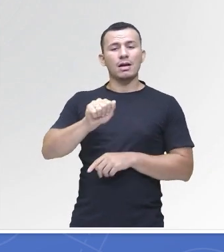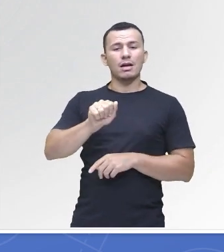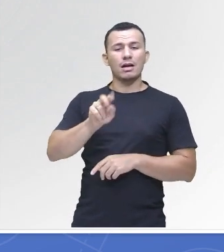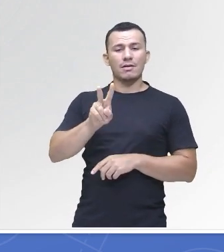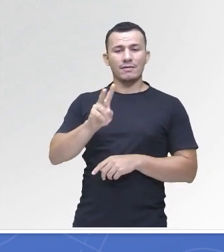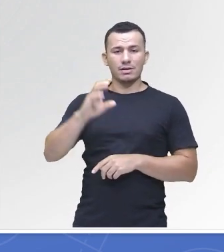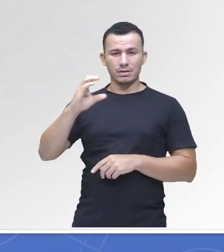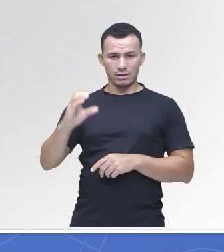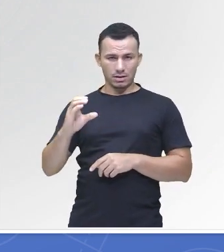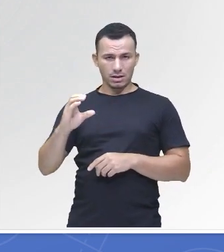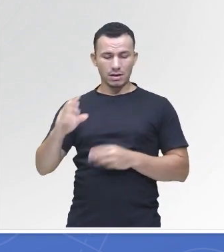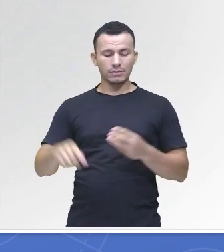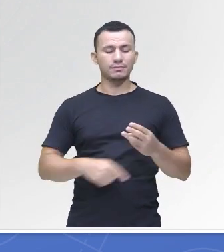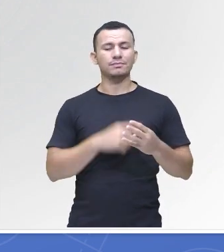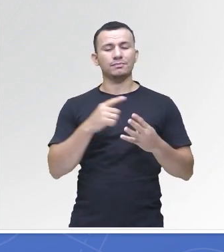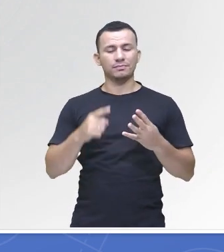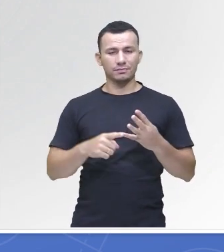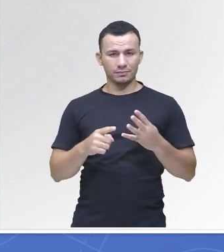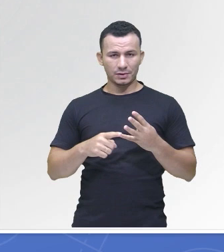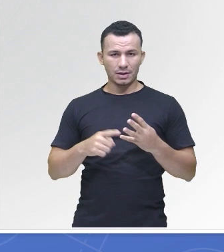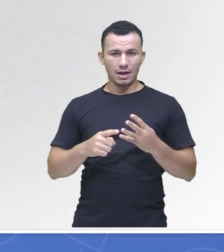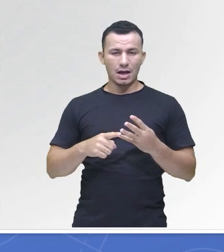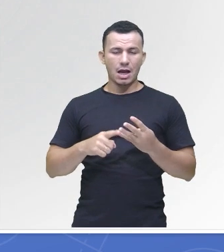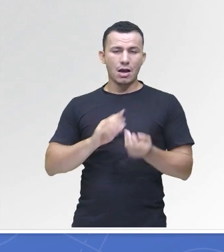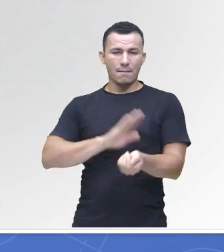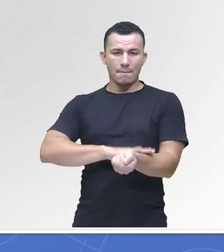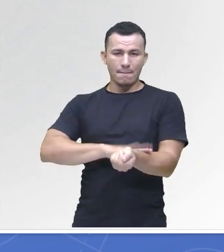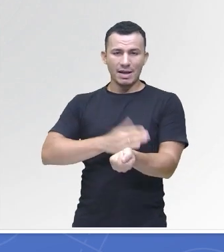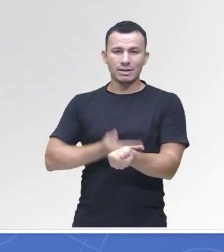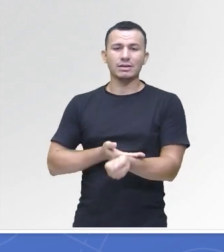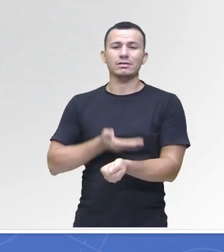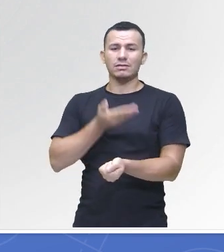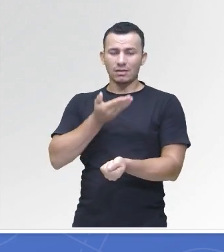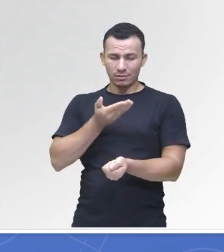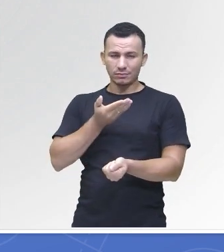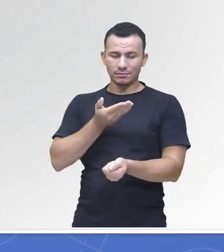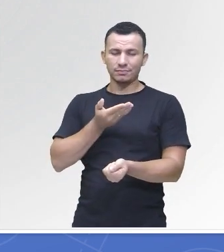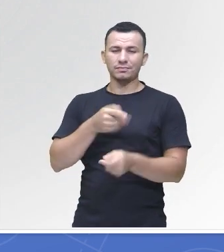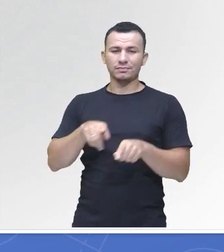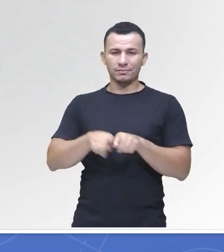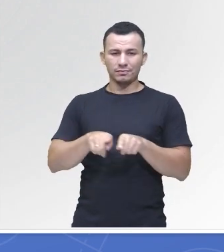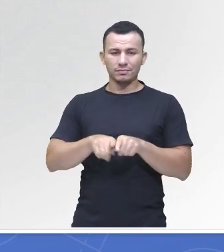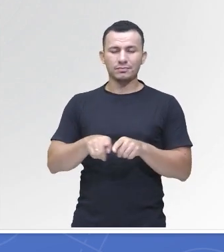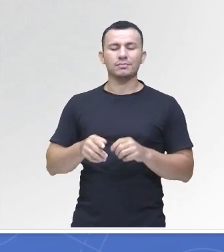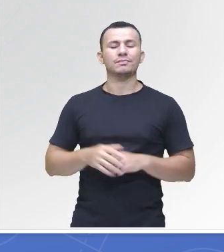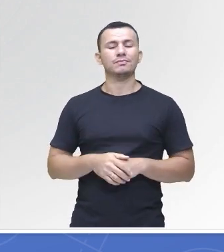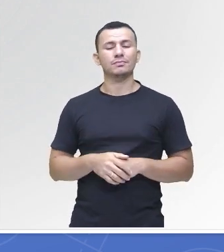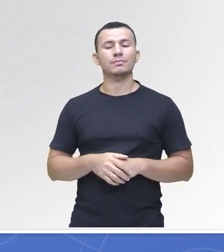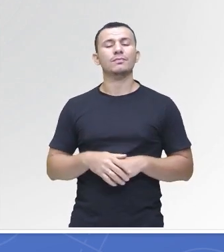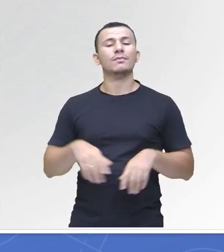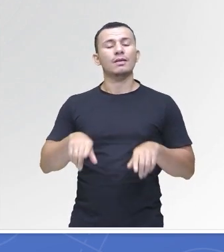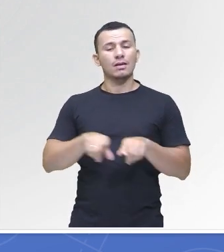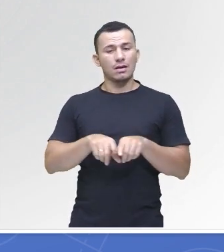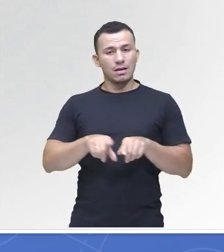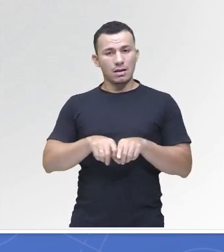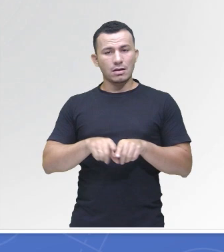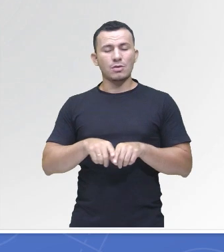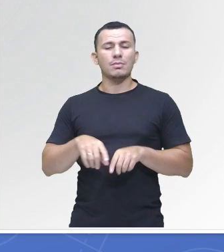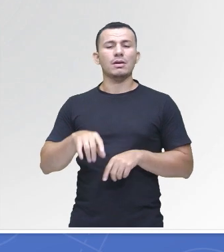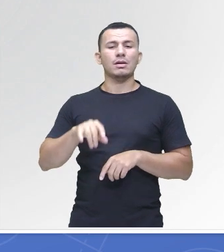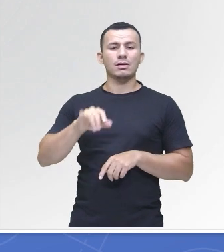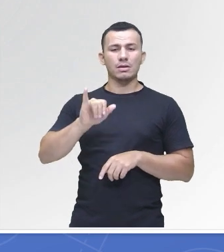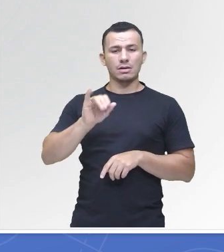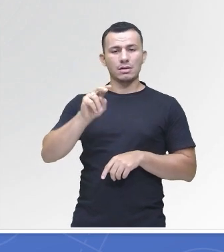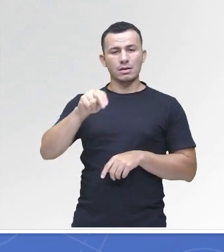AVC, a hipertensão, que está relacionada com a pressão ali desses vasos, a insuficiência cardíaca